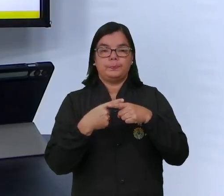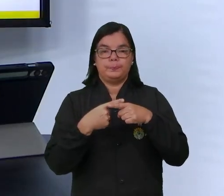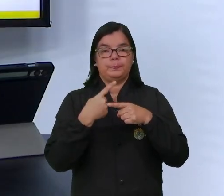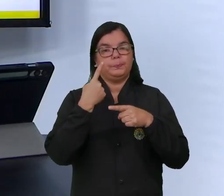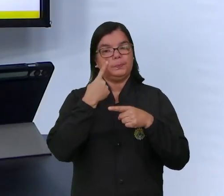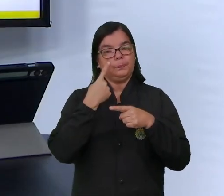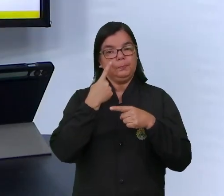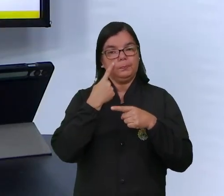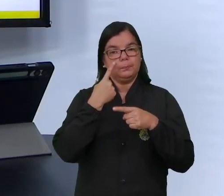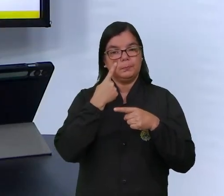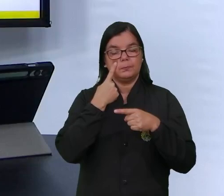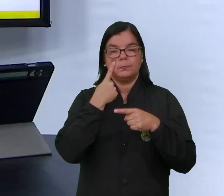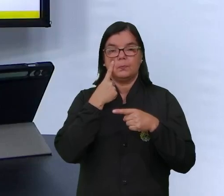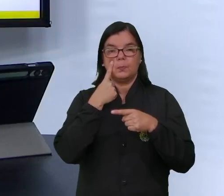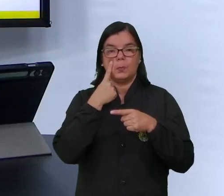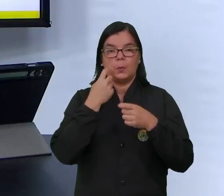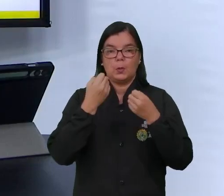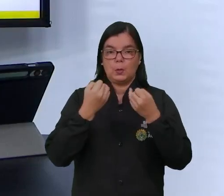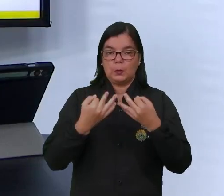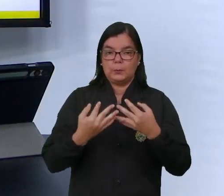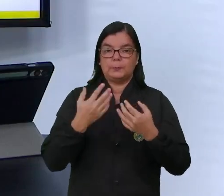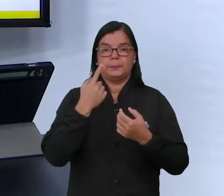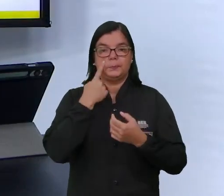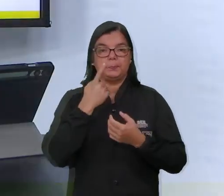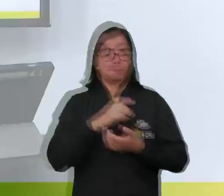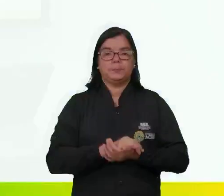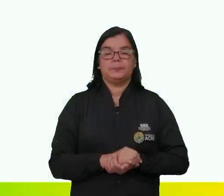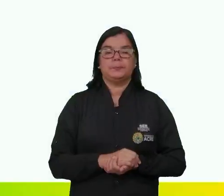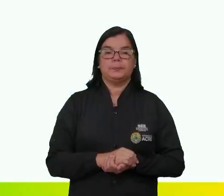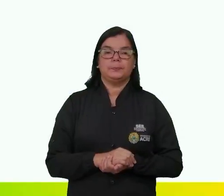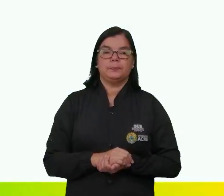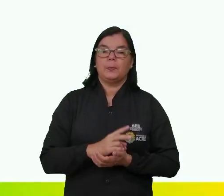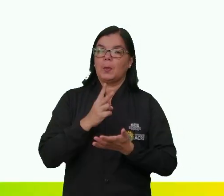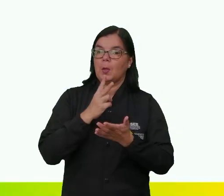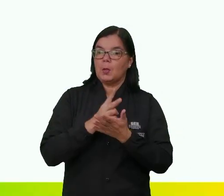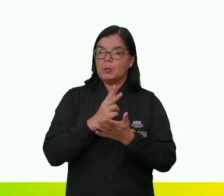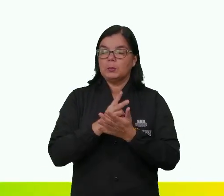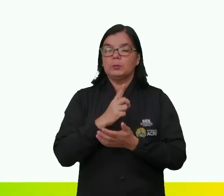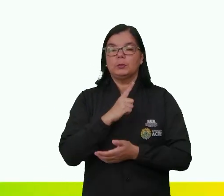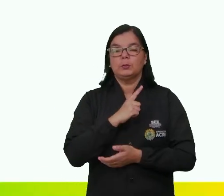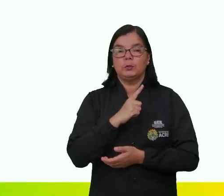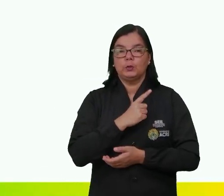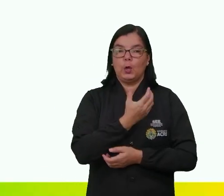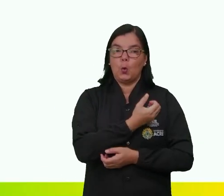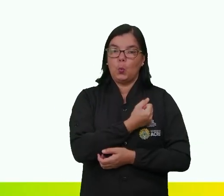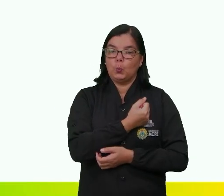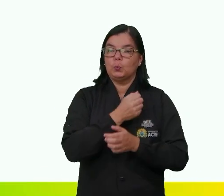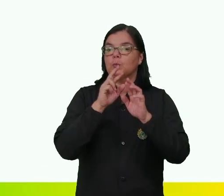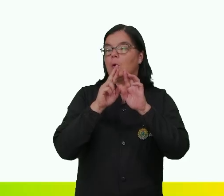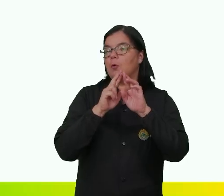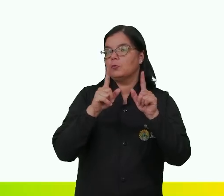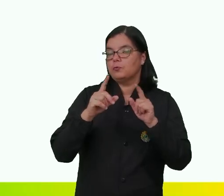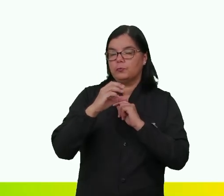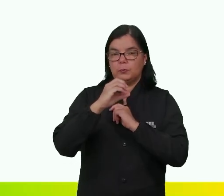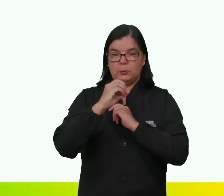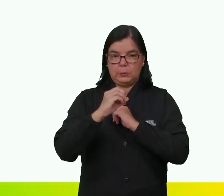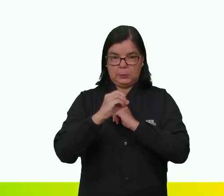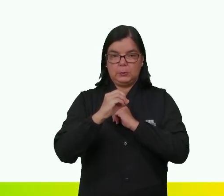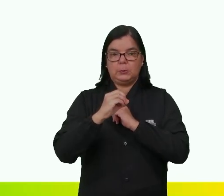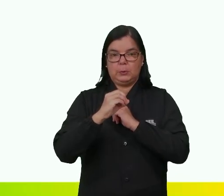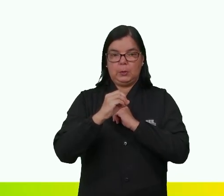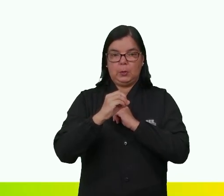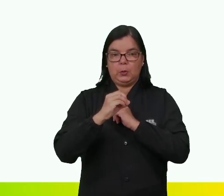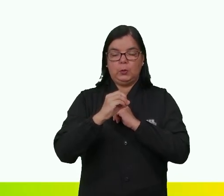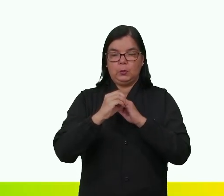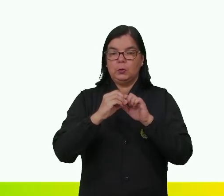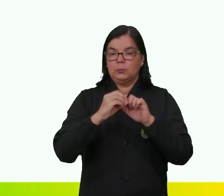vamos tomar isso como uma definição por enquanto. Vamos lá. Sempre que você tiver um número diferente de 0, um